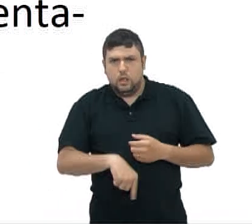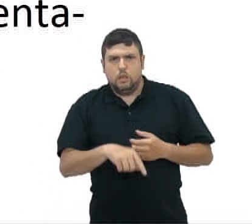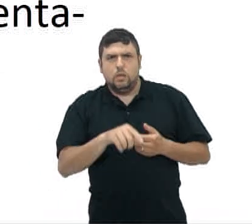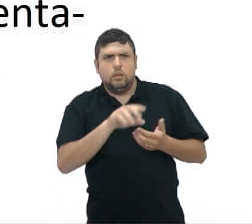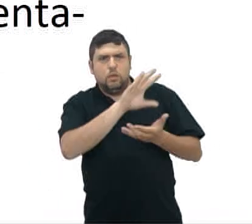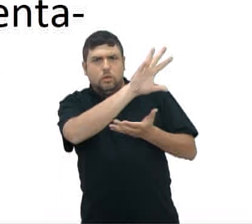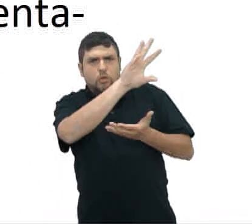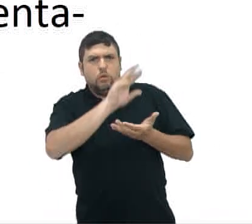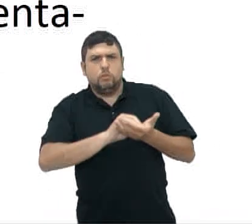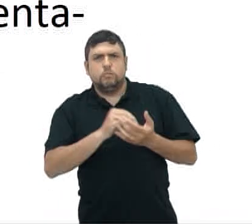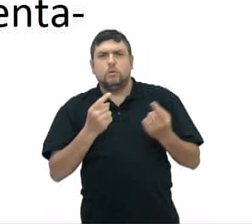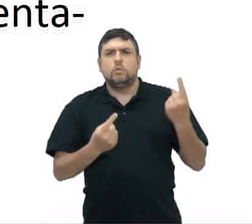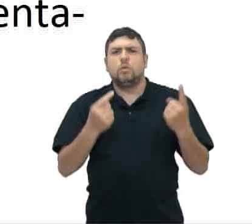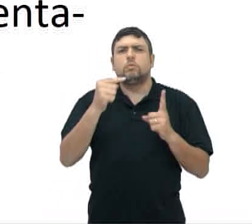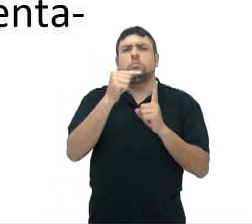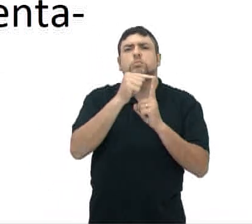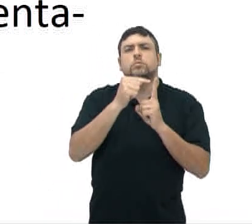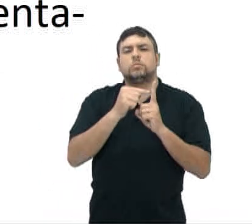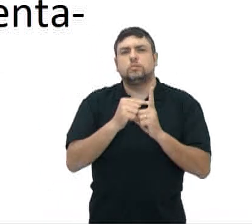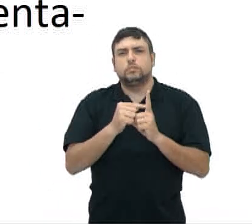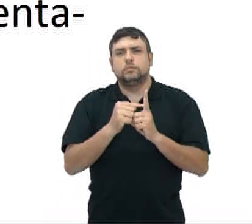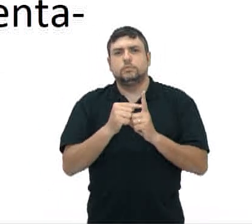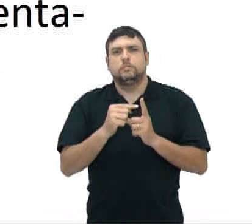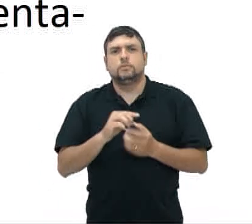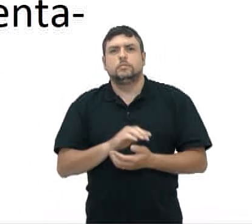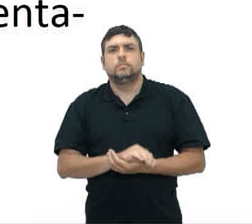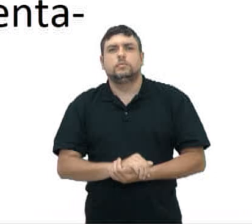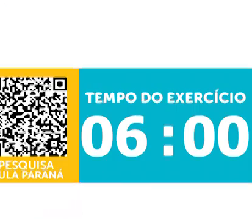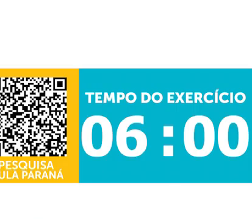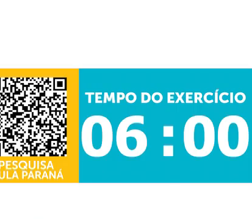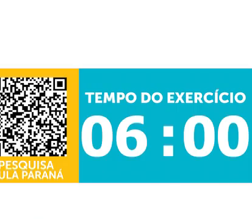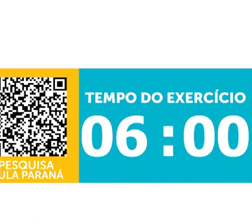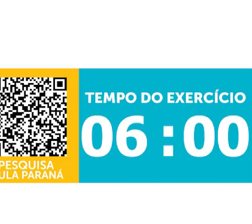tipo de argumento tem aí? Gostaria que vocês explicassem. Um tempinho.